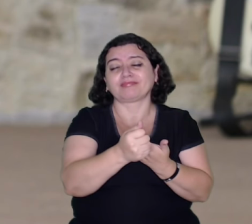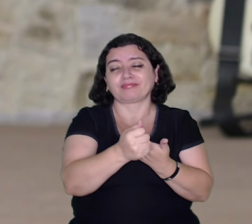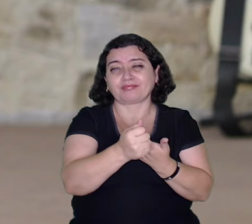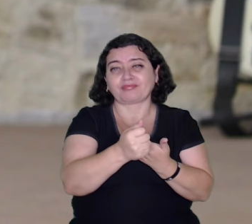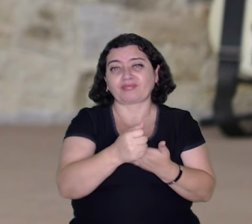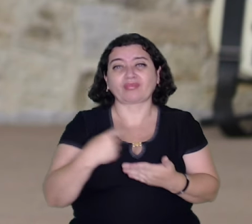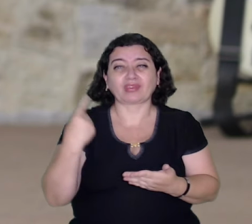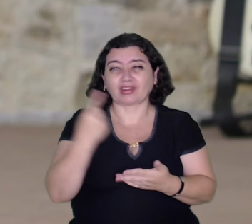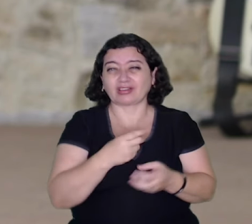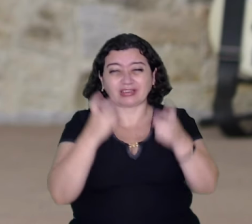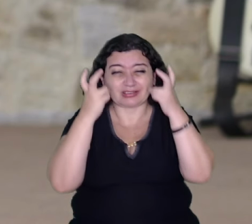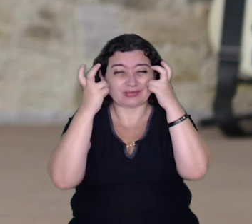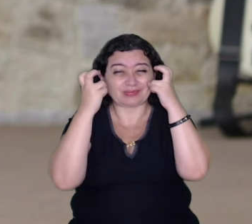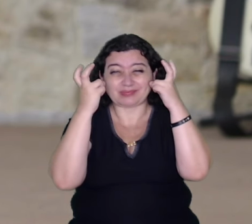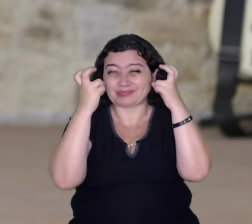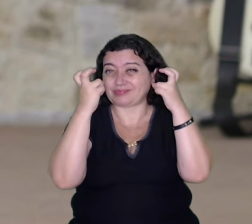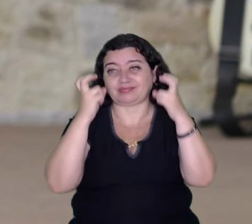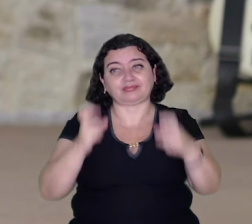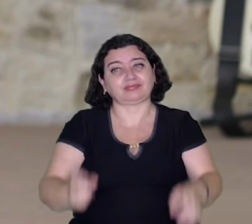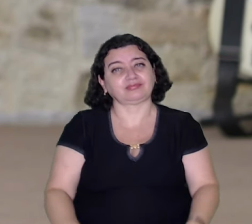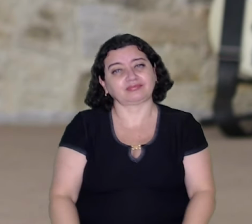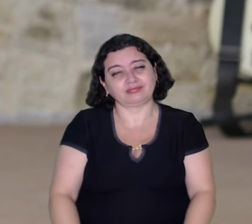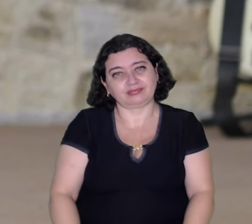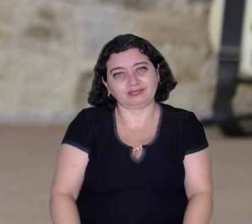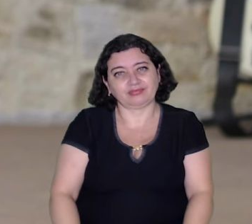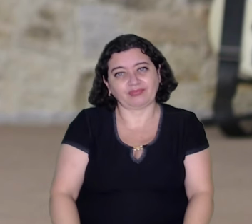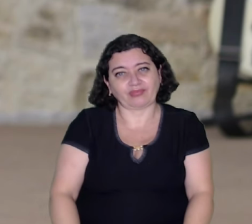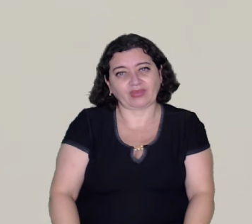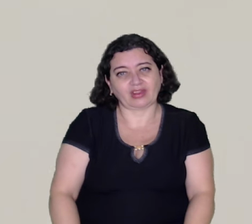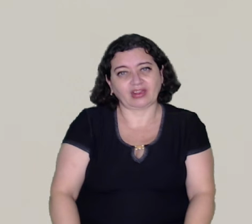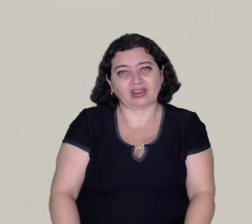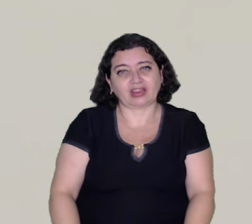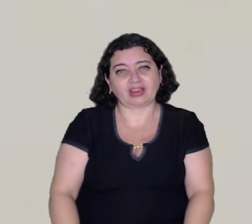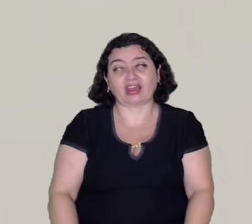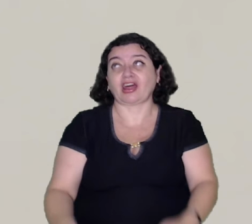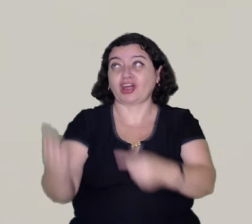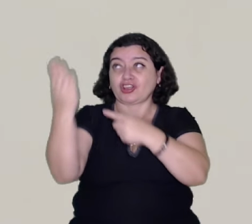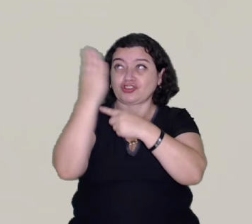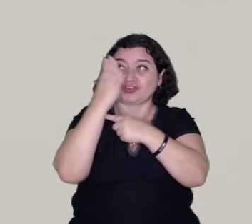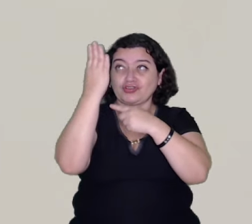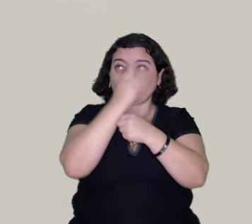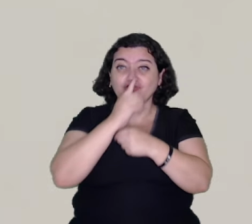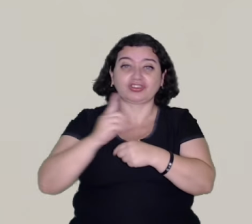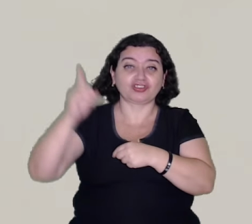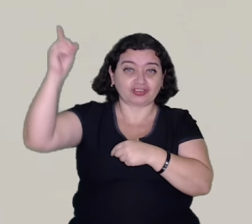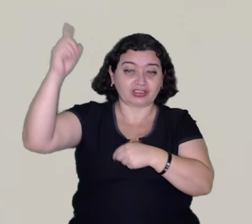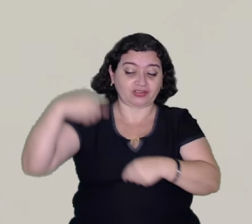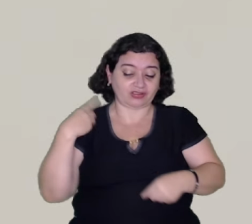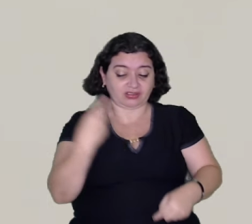E nós não percebemos a intervenção de Deus na nossa vida.